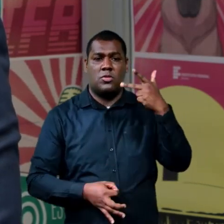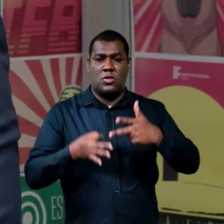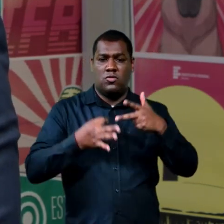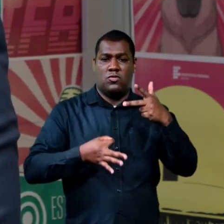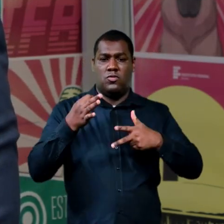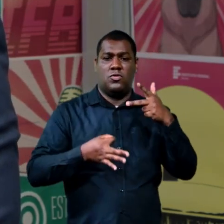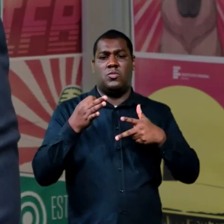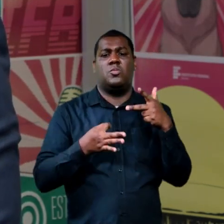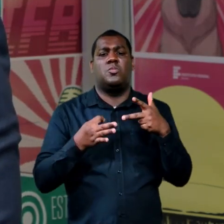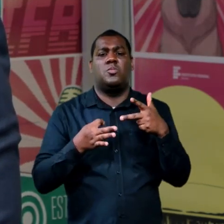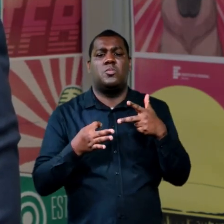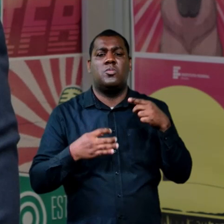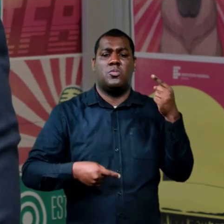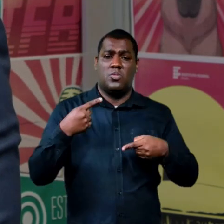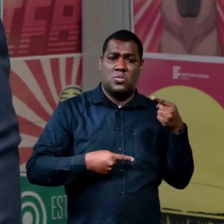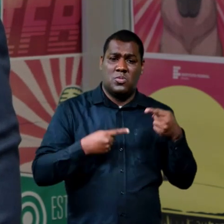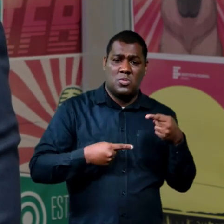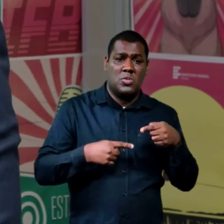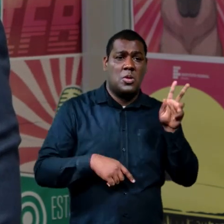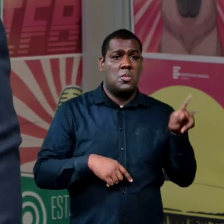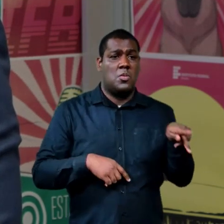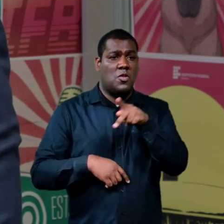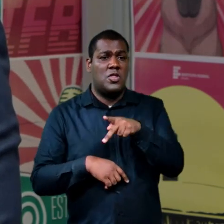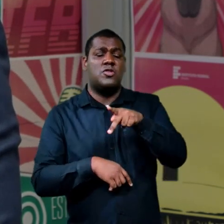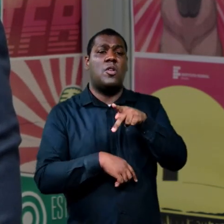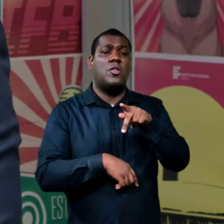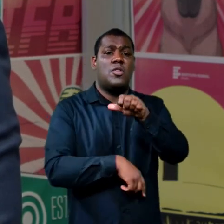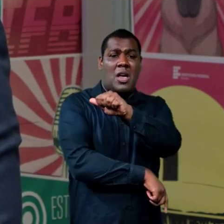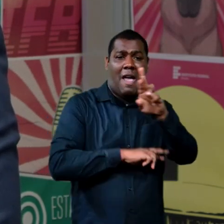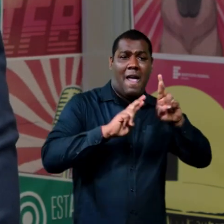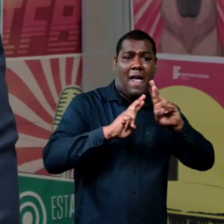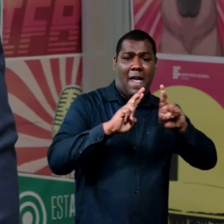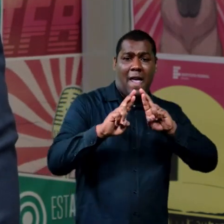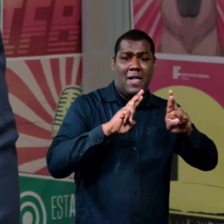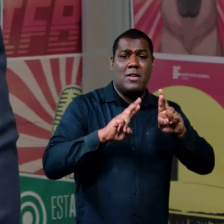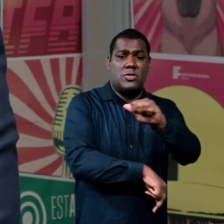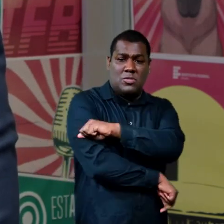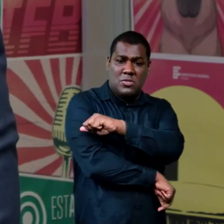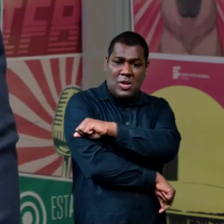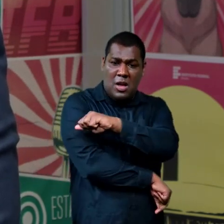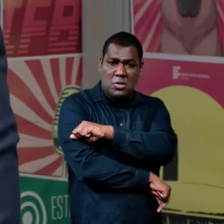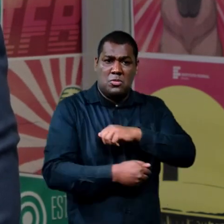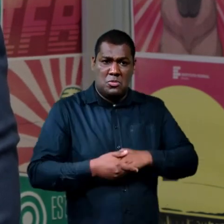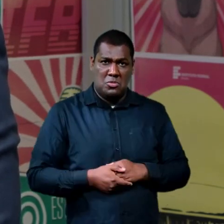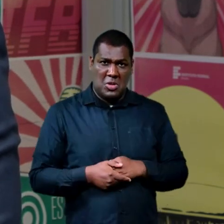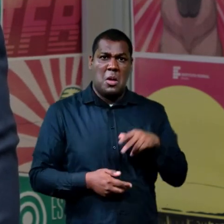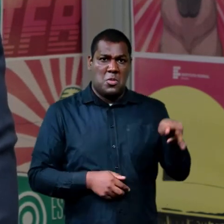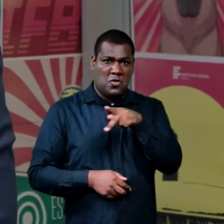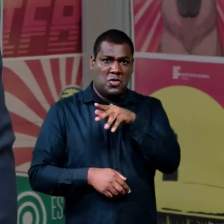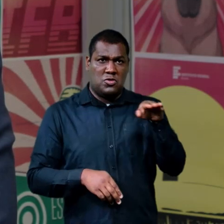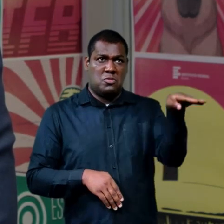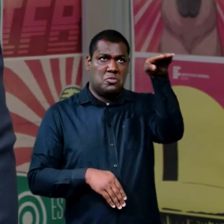tempo, se a relação professor-aluno era uma relação que envolvia hierarquia. Isso chegou a ser levado para os